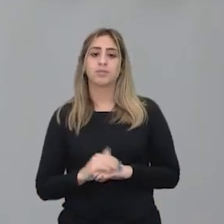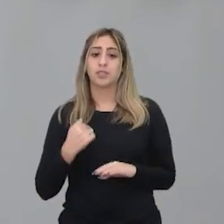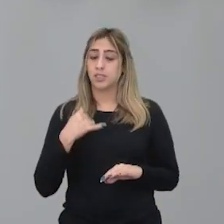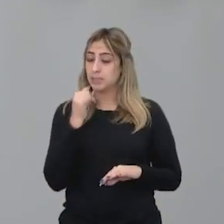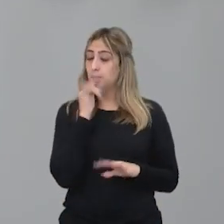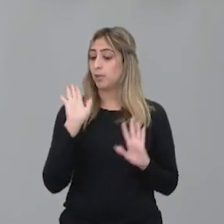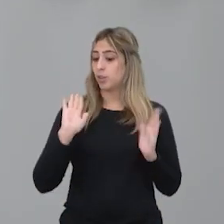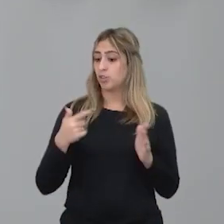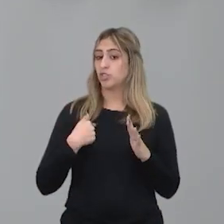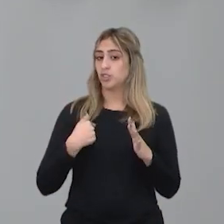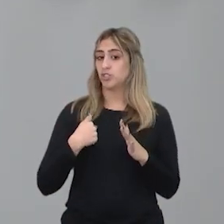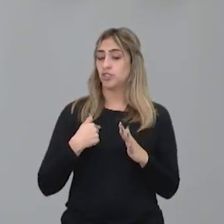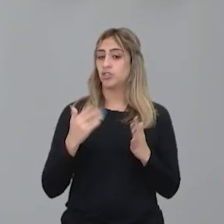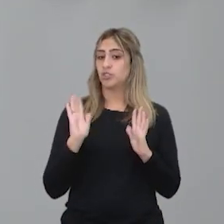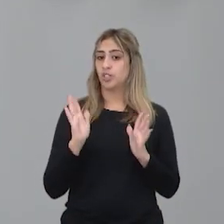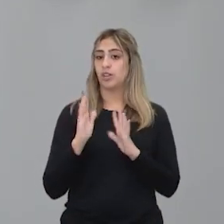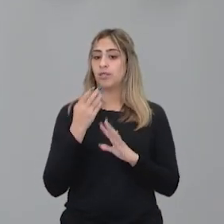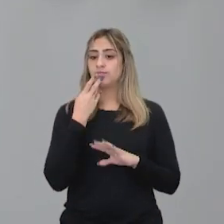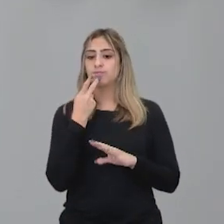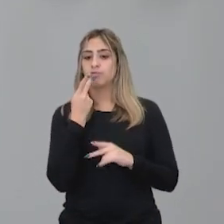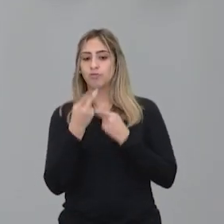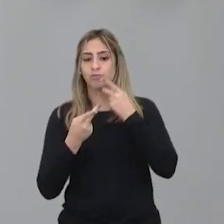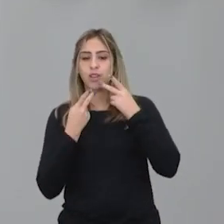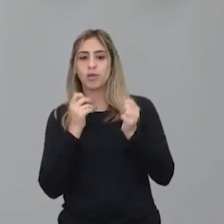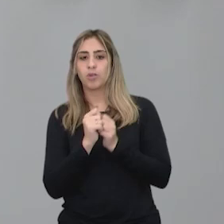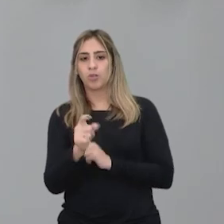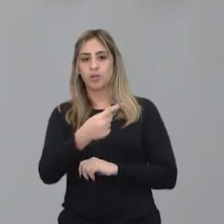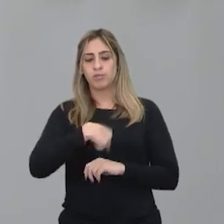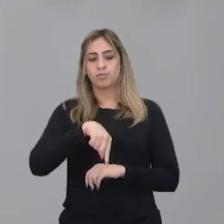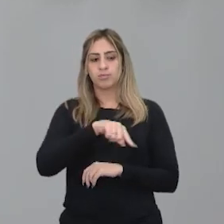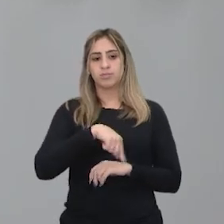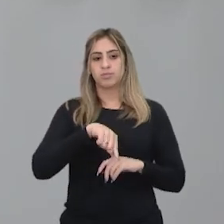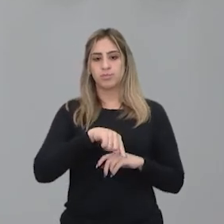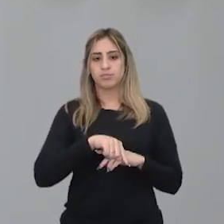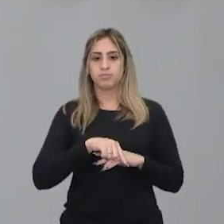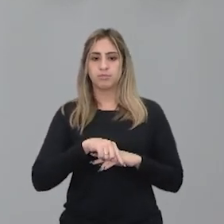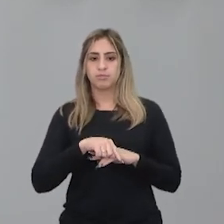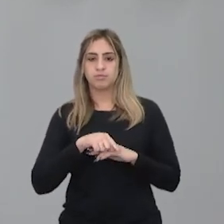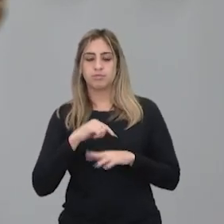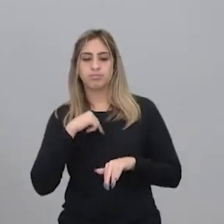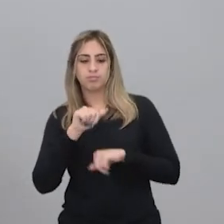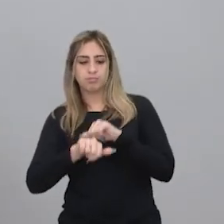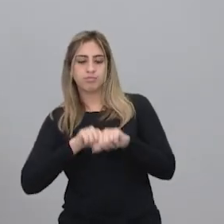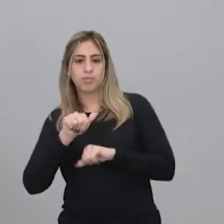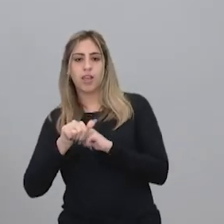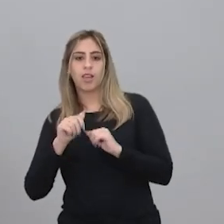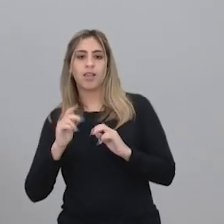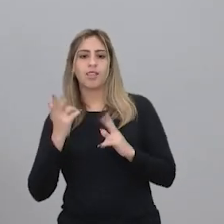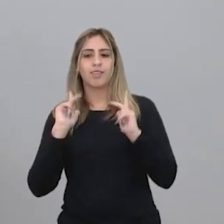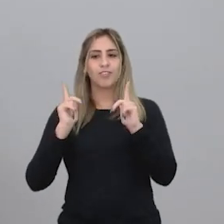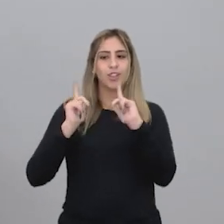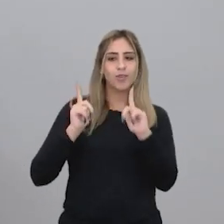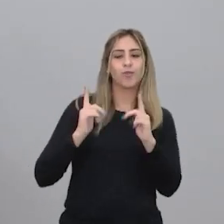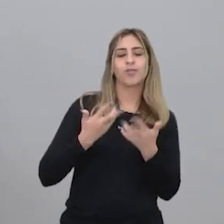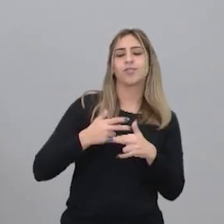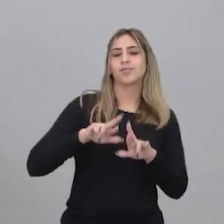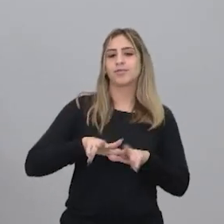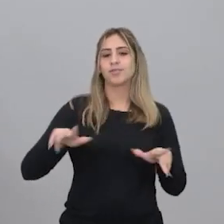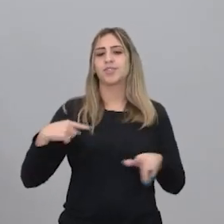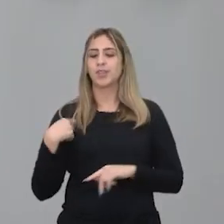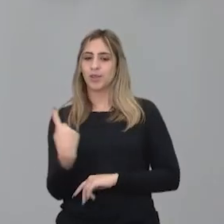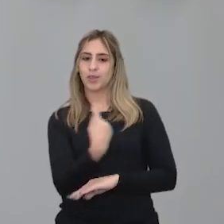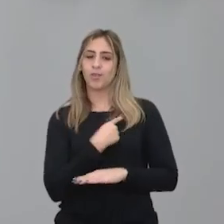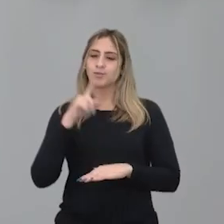fiz algumas, que eu já comentei com eles, né, Cláudia, sobre algumas desventuras e aventuras minhas aí pelo